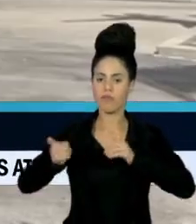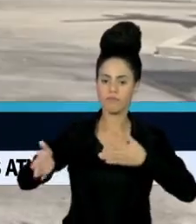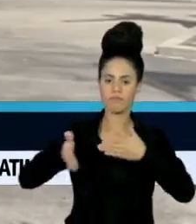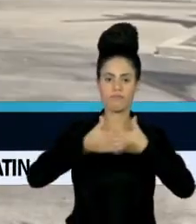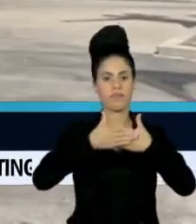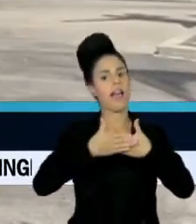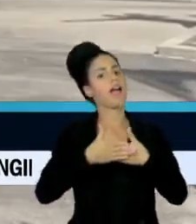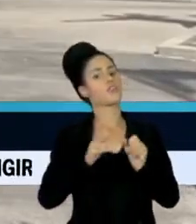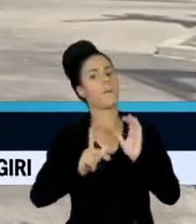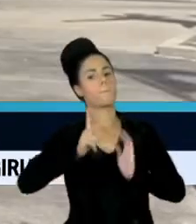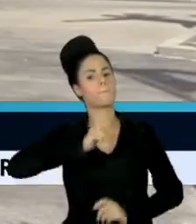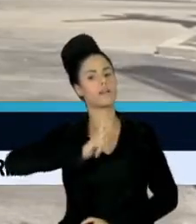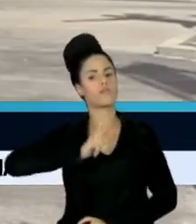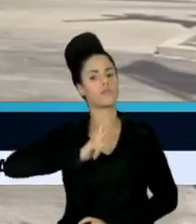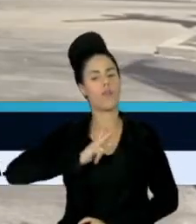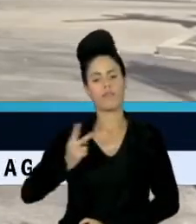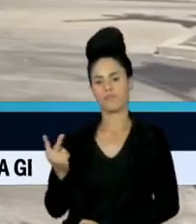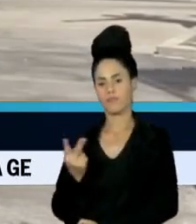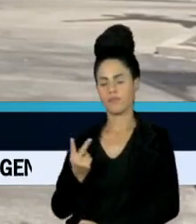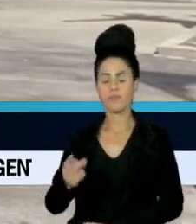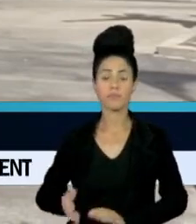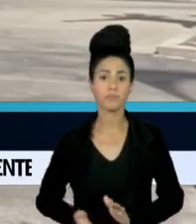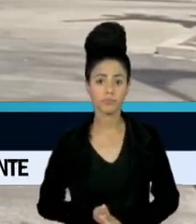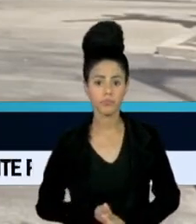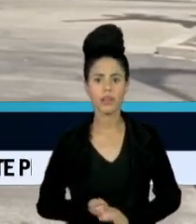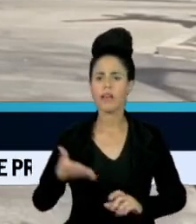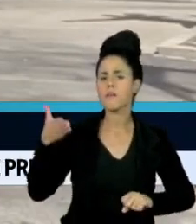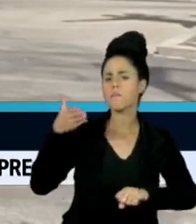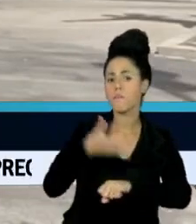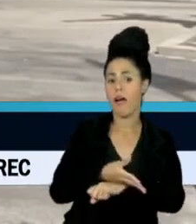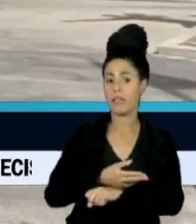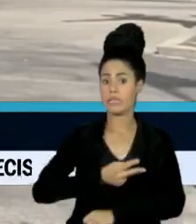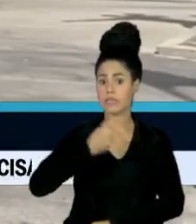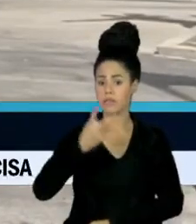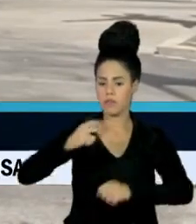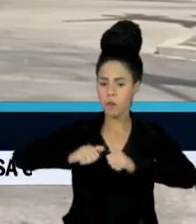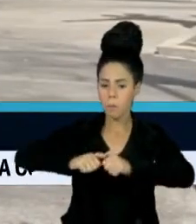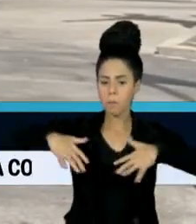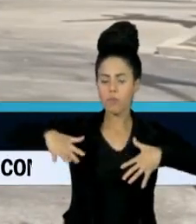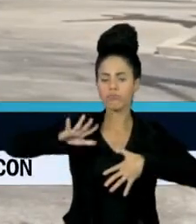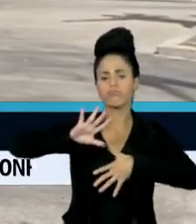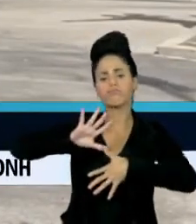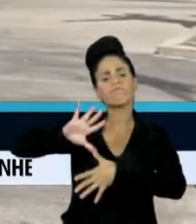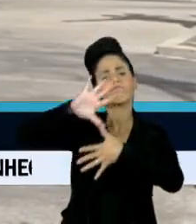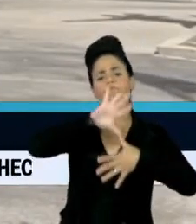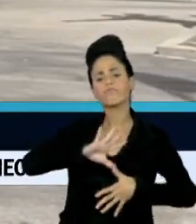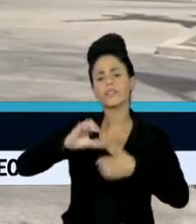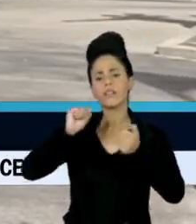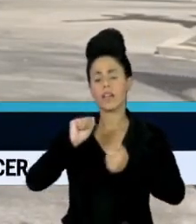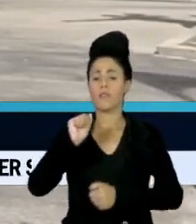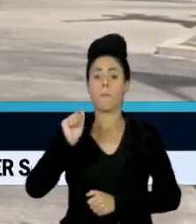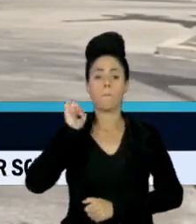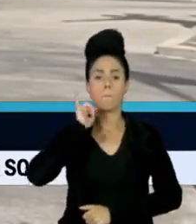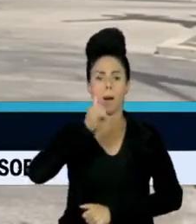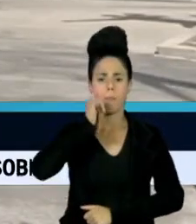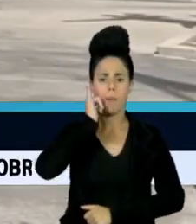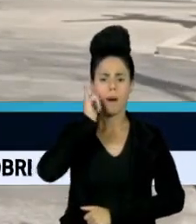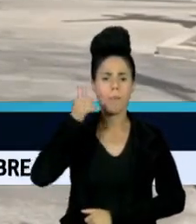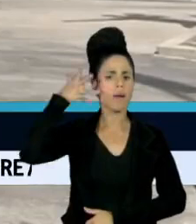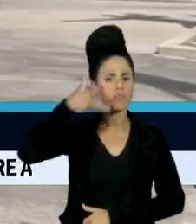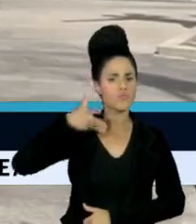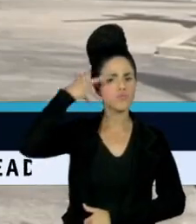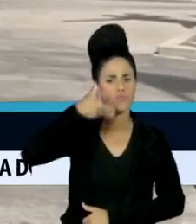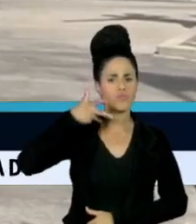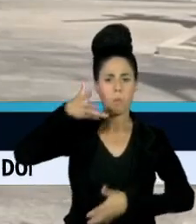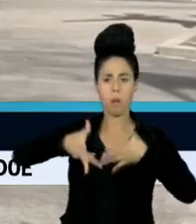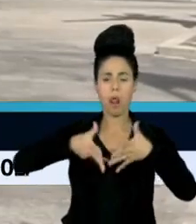fechadas. Nesta sexta-feira, Jair Bolsonaro participa da segunda sessão plenária da cúpula e deve fazer um discurso. Depois, o presidente